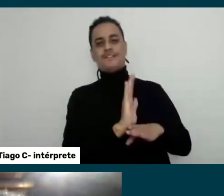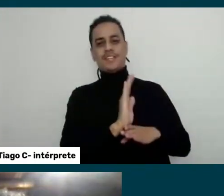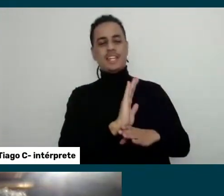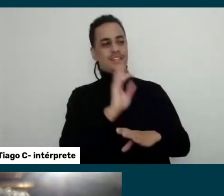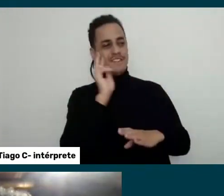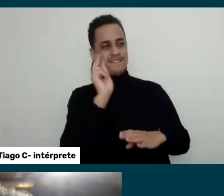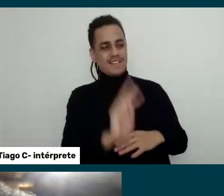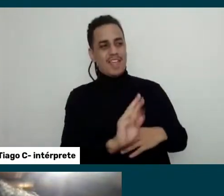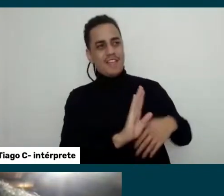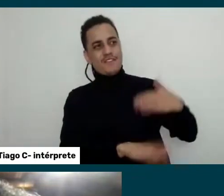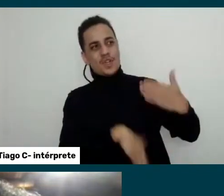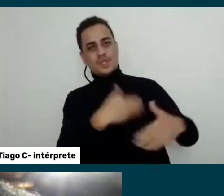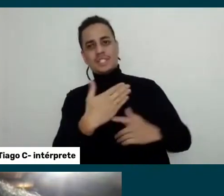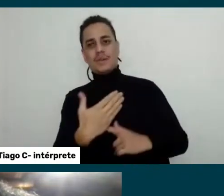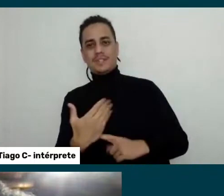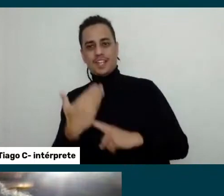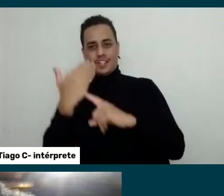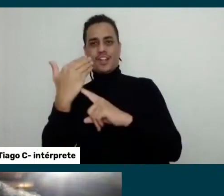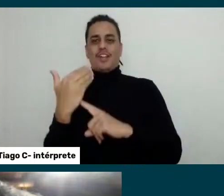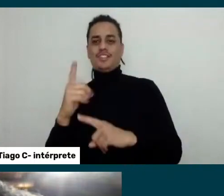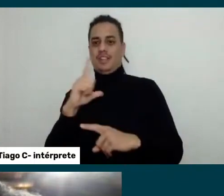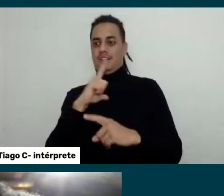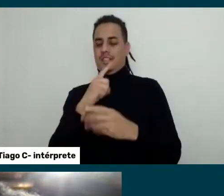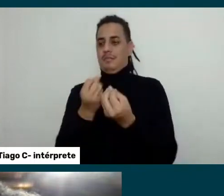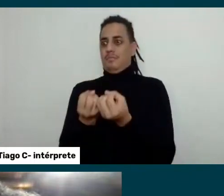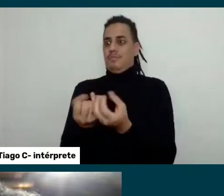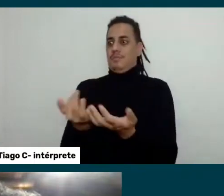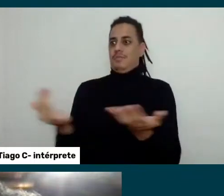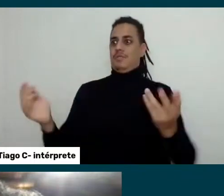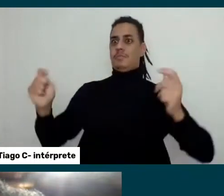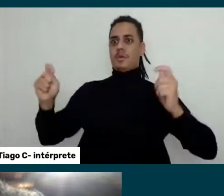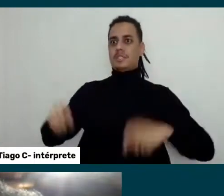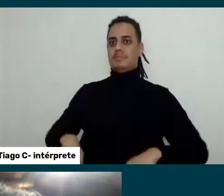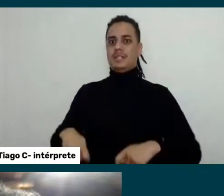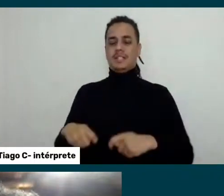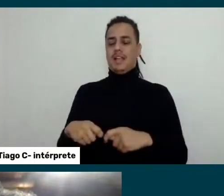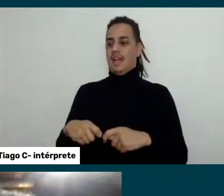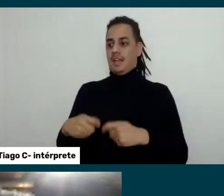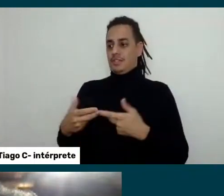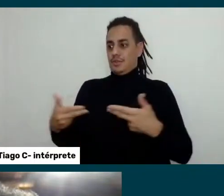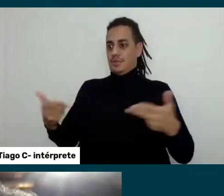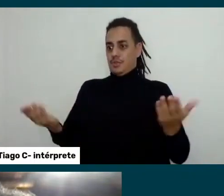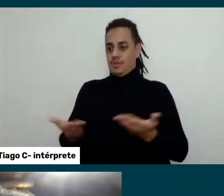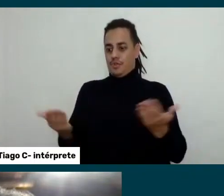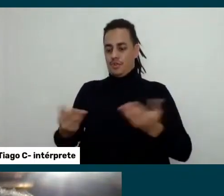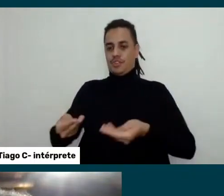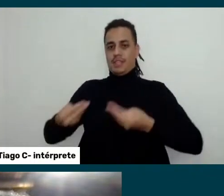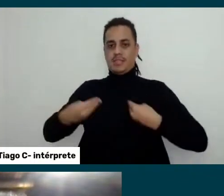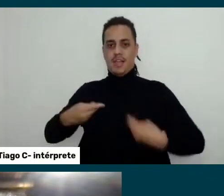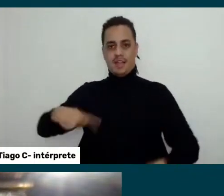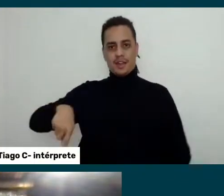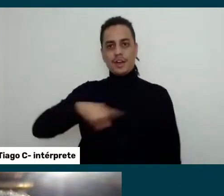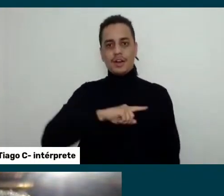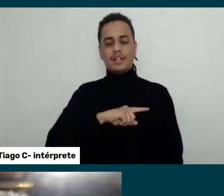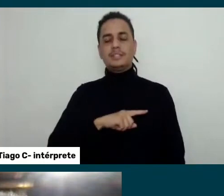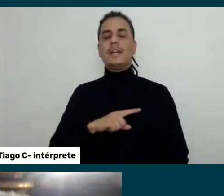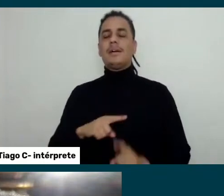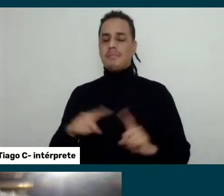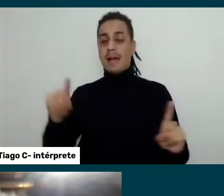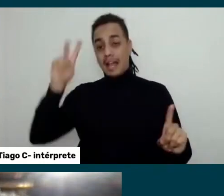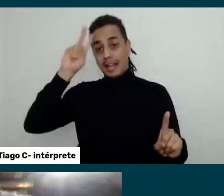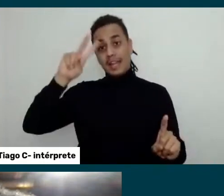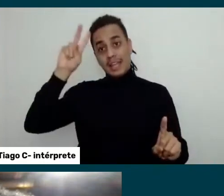evolução tecnológica que faz a gente ter à nossa disposição tantas coisas interessantes que servem à nossa vida, lembre-se que essas coisas,